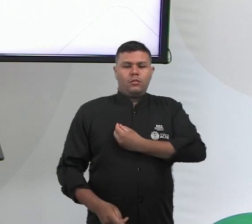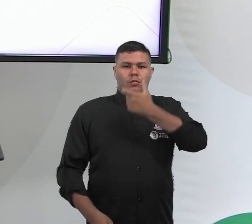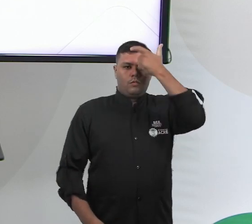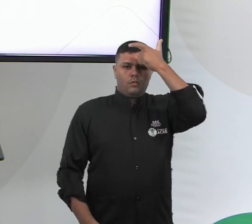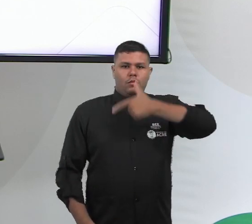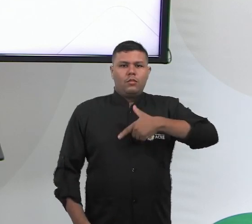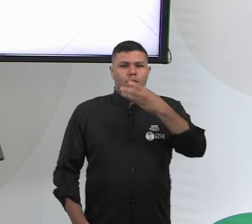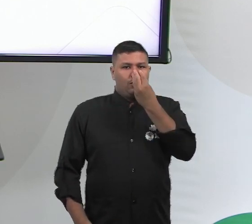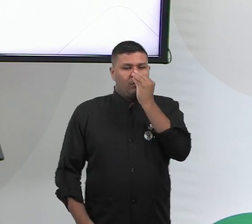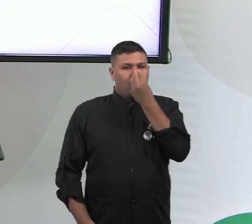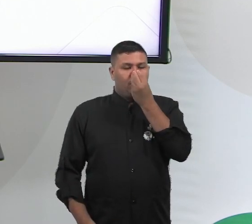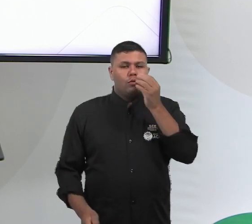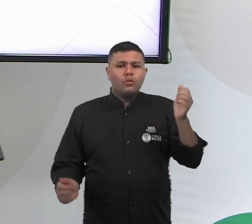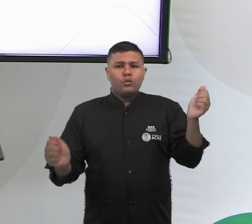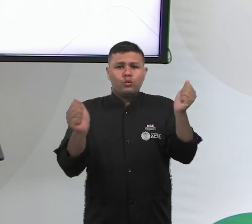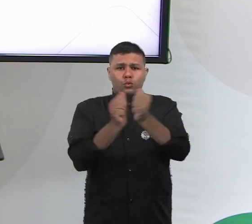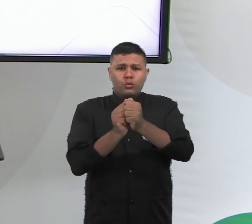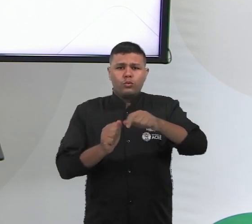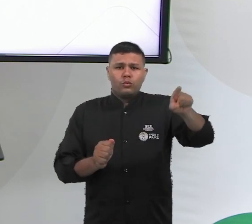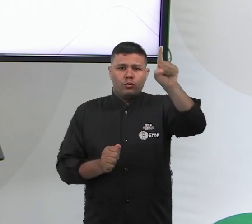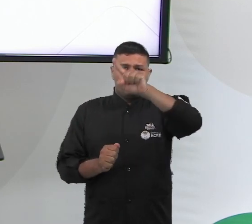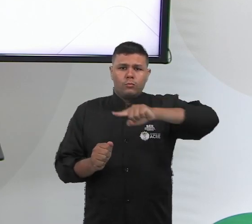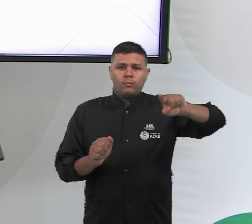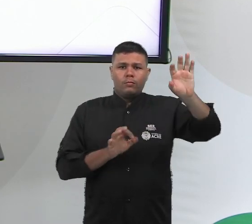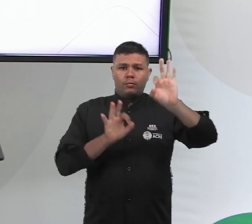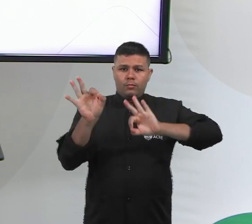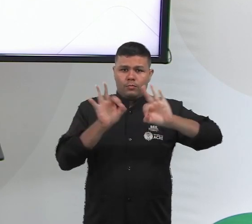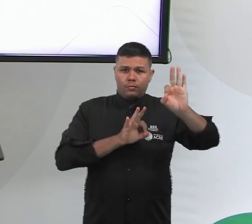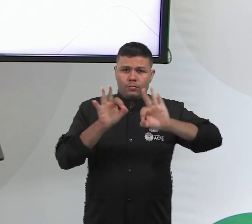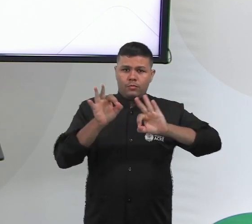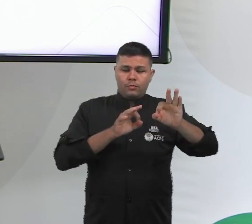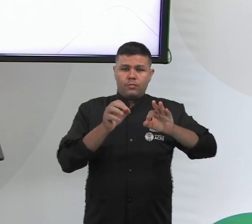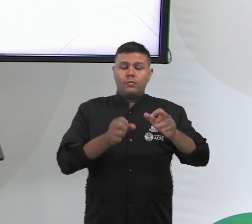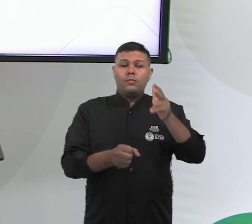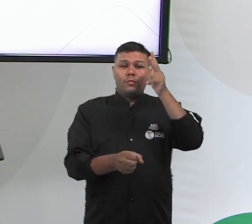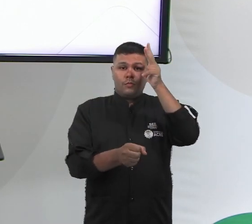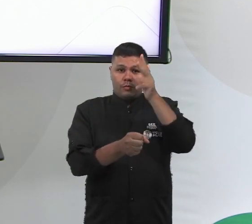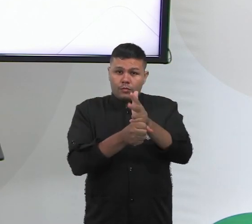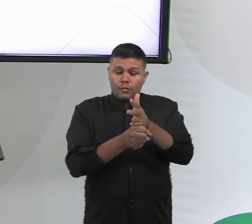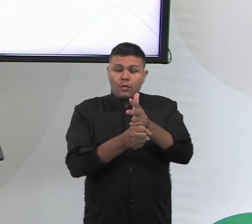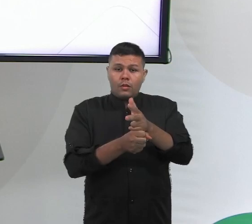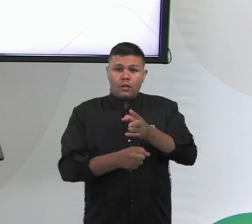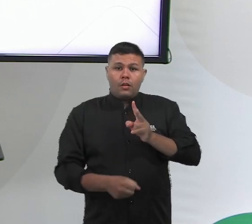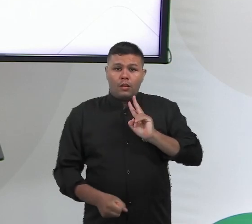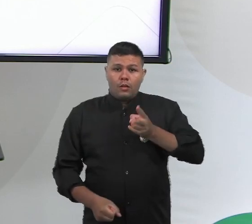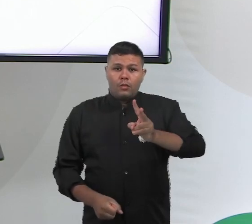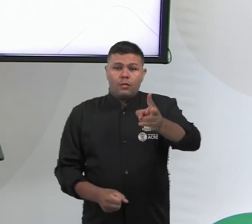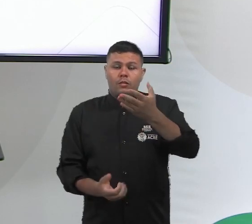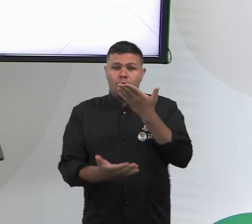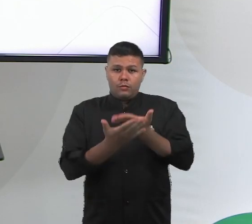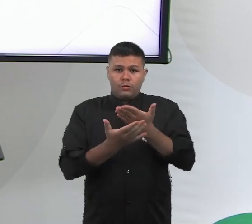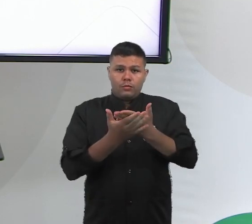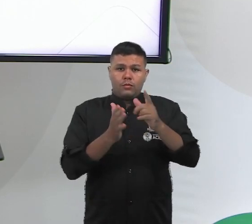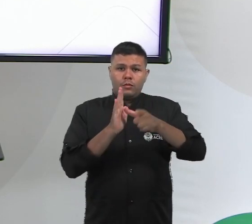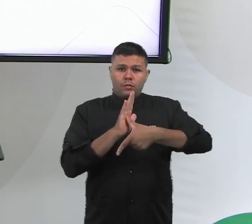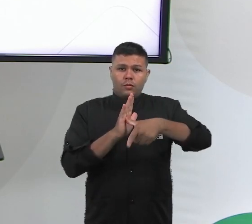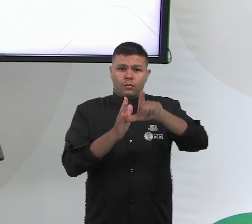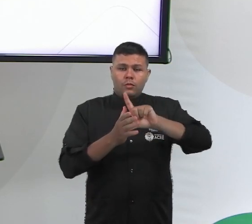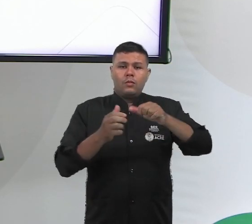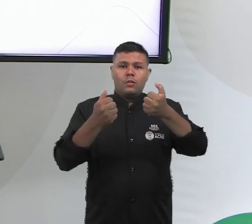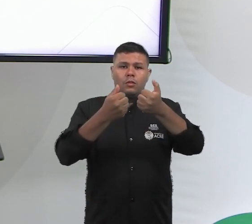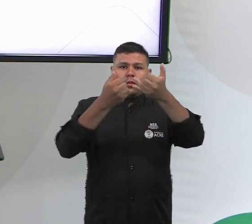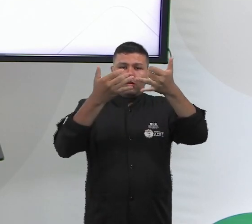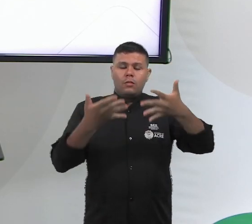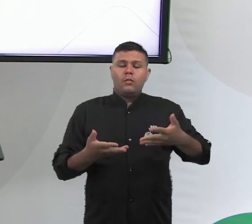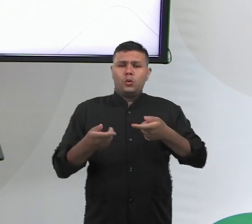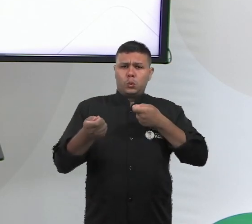nessa construção. A nossa videoaula de hoje, galerinha, é na verdade a continuidade, da anterior, que fala sobre procedimento de